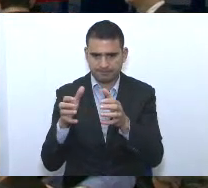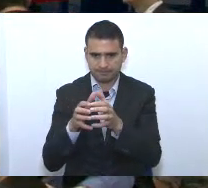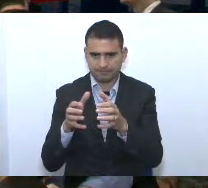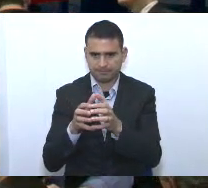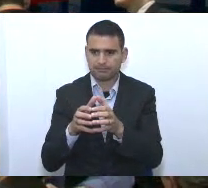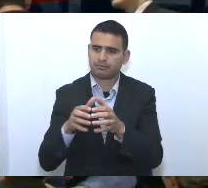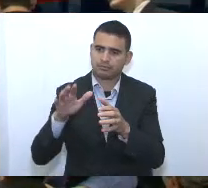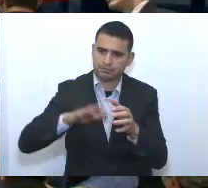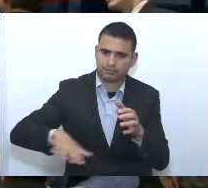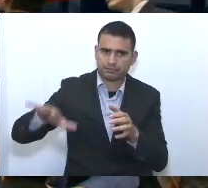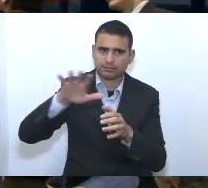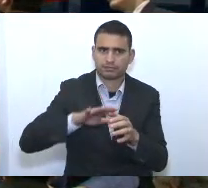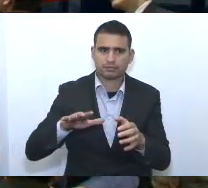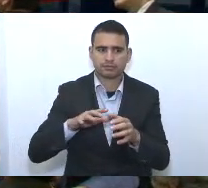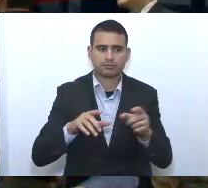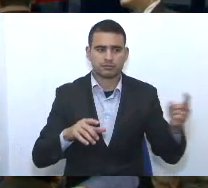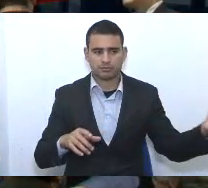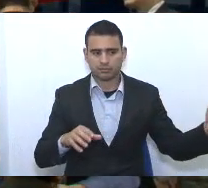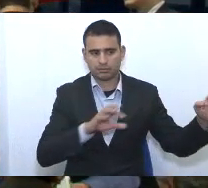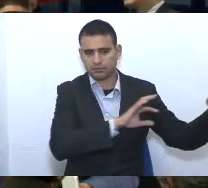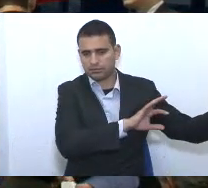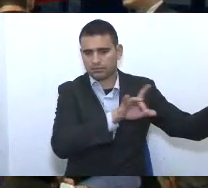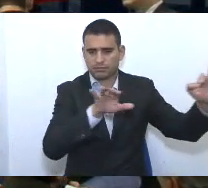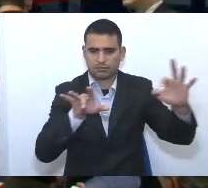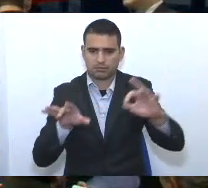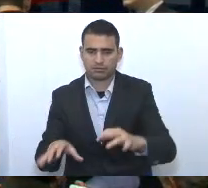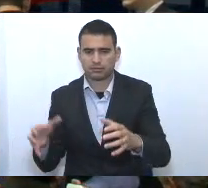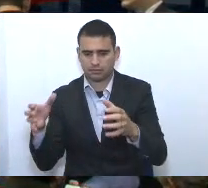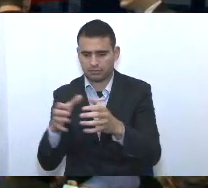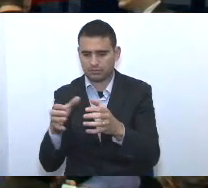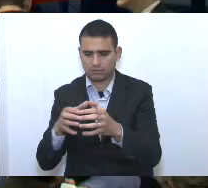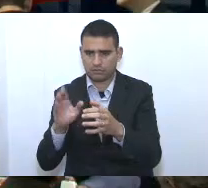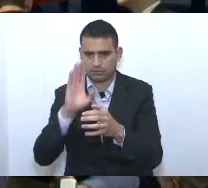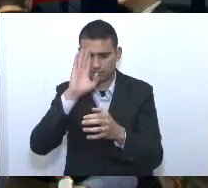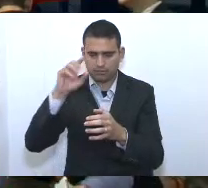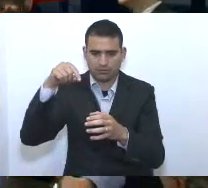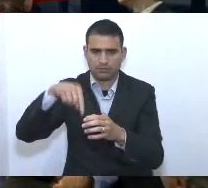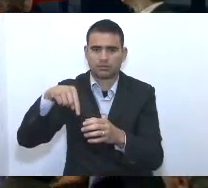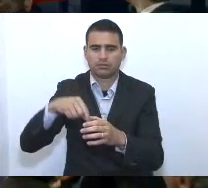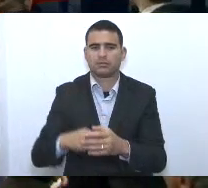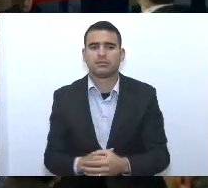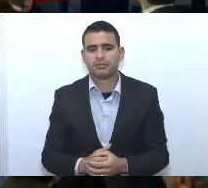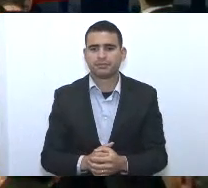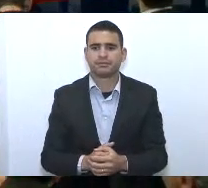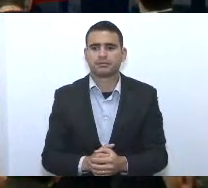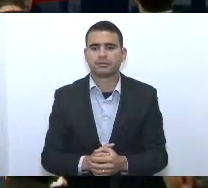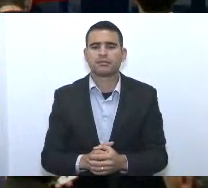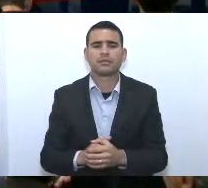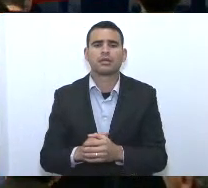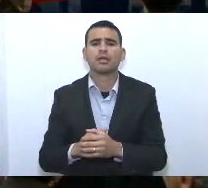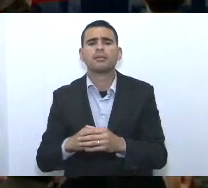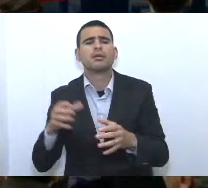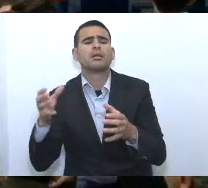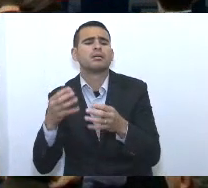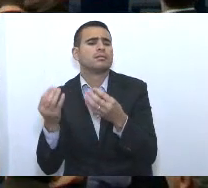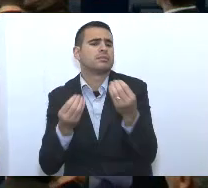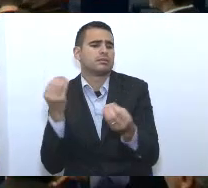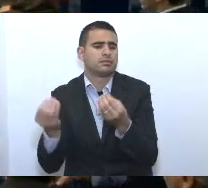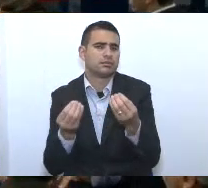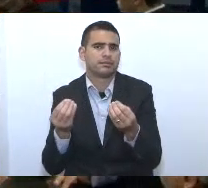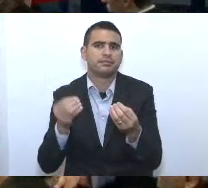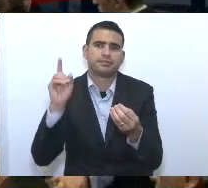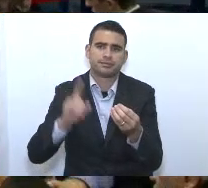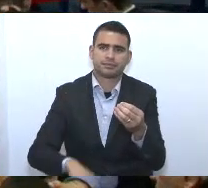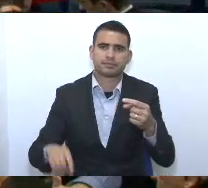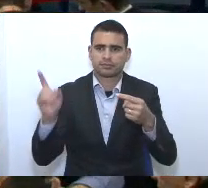de assessoramento e orientação jurídico-normativa do município. Entre as suas atribuições estão as